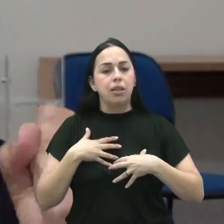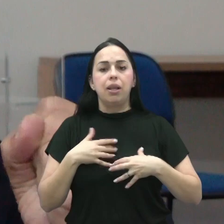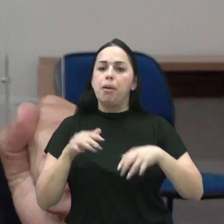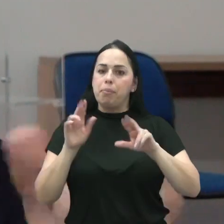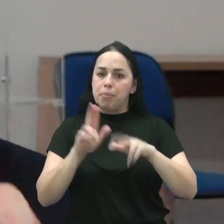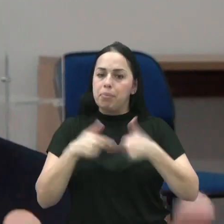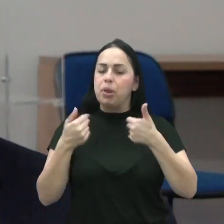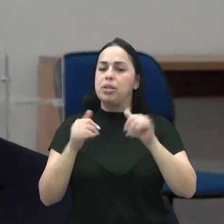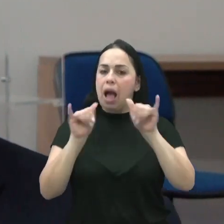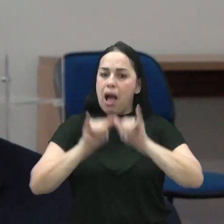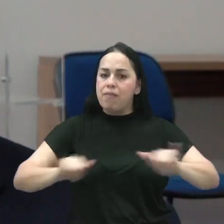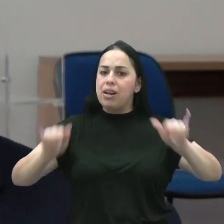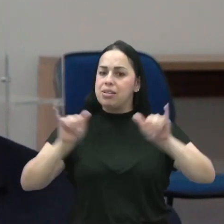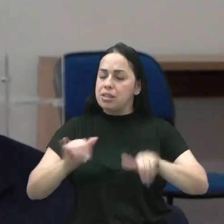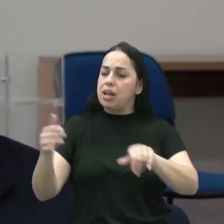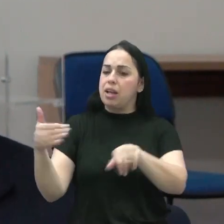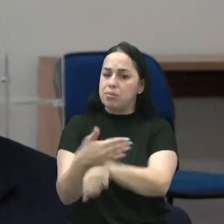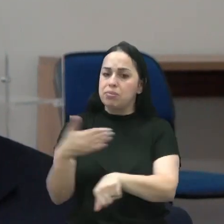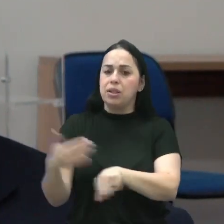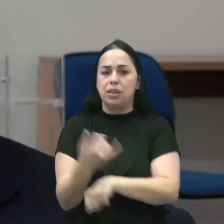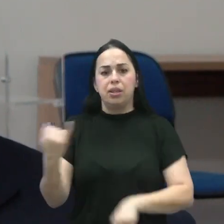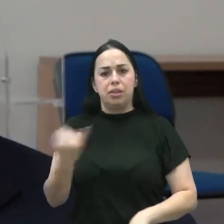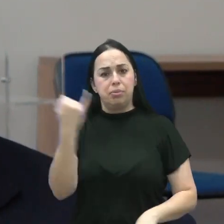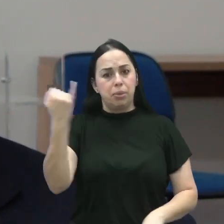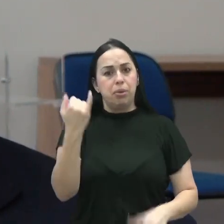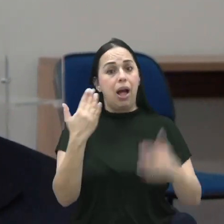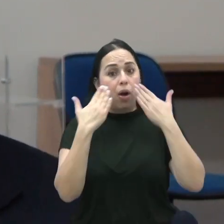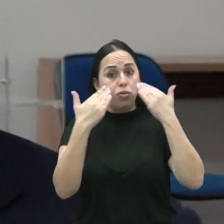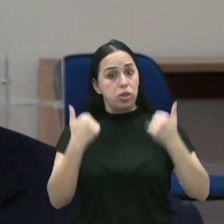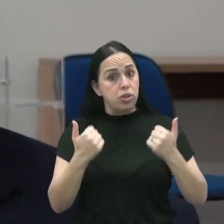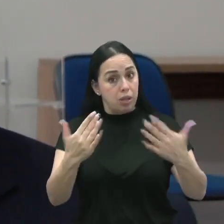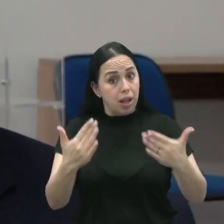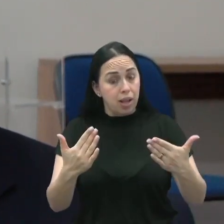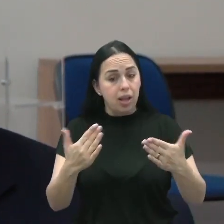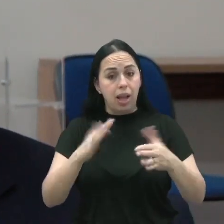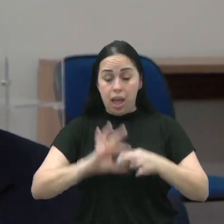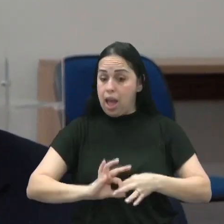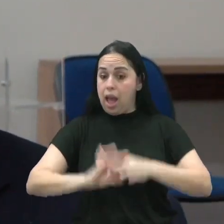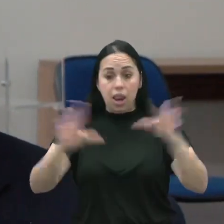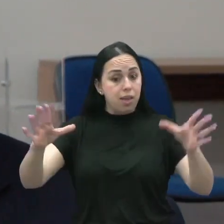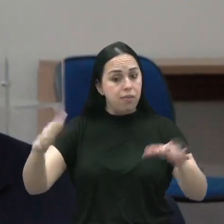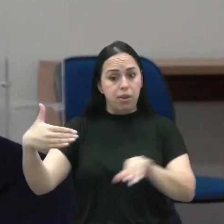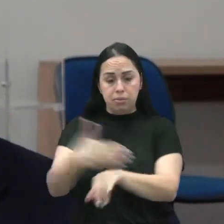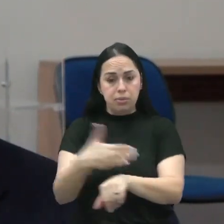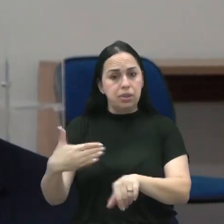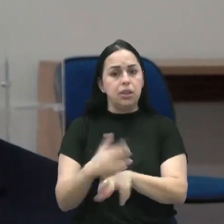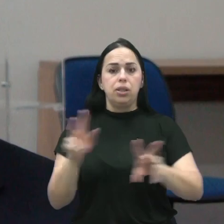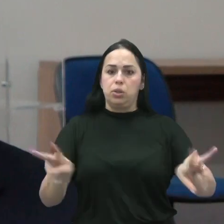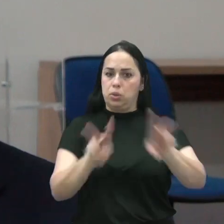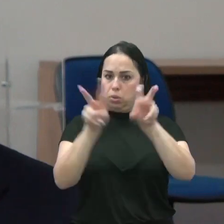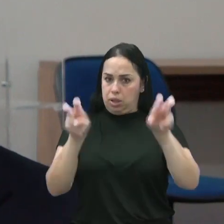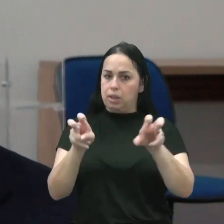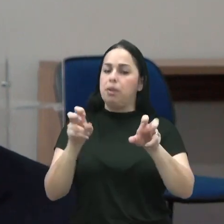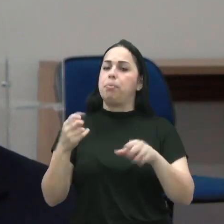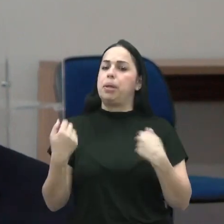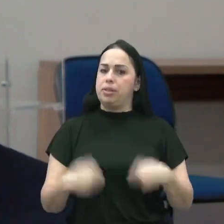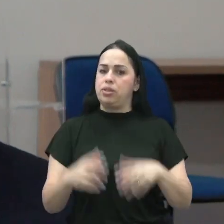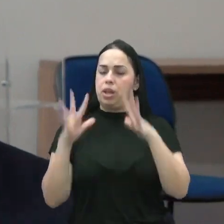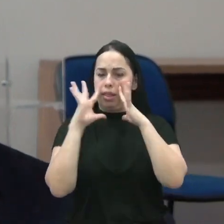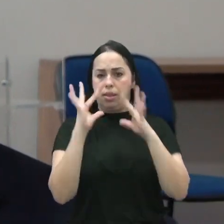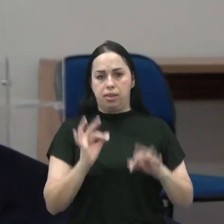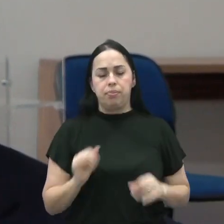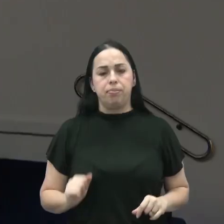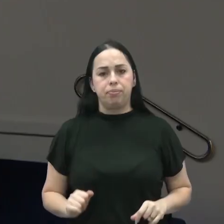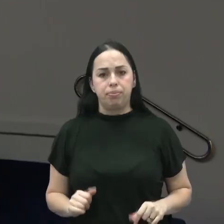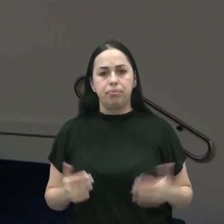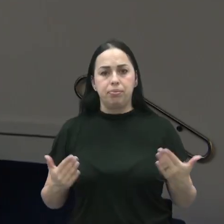nós precisamos alertar cada vez mais a participação em eventos como esse. A audiência pública, é aberta e o assunto mereceria um pouco